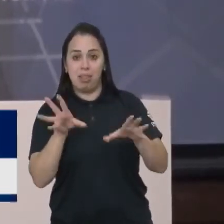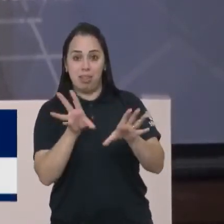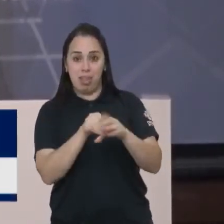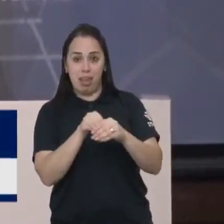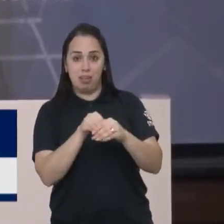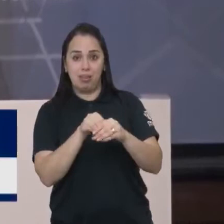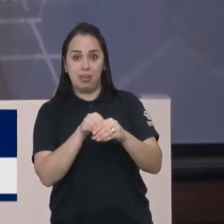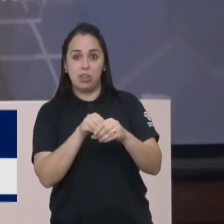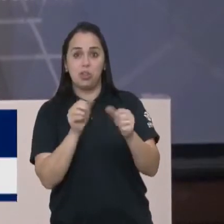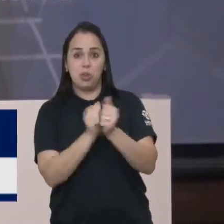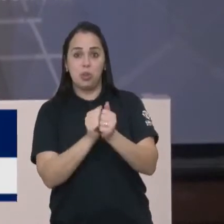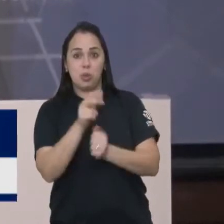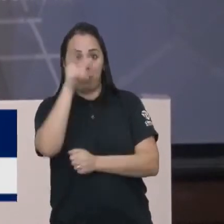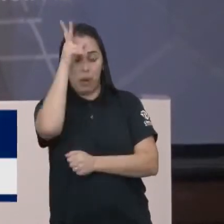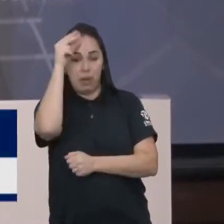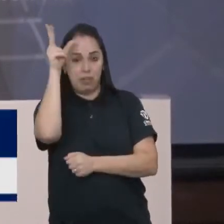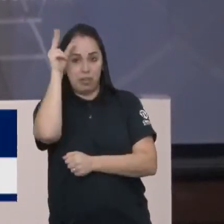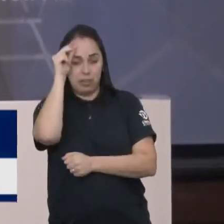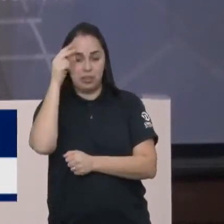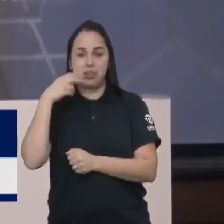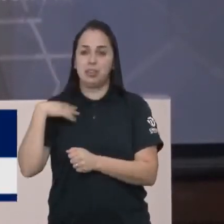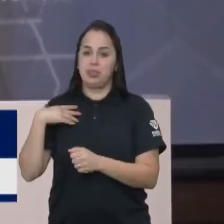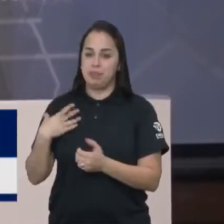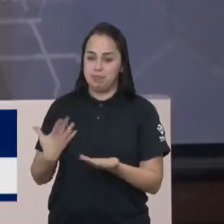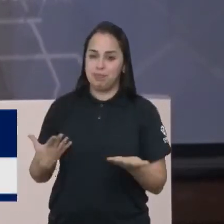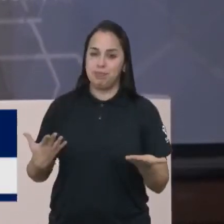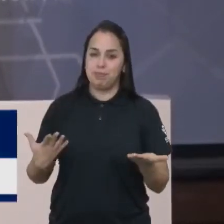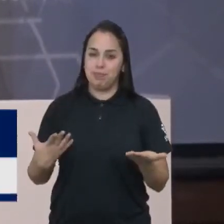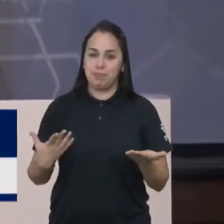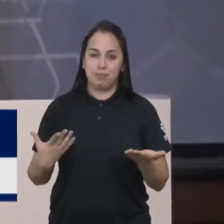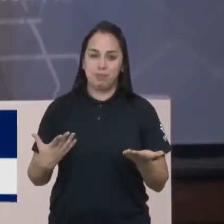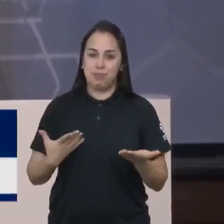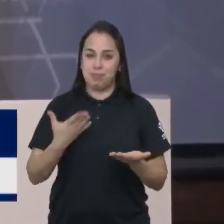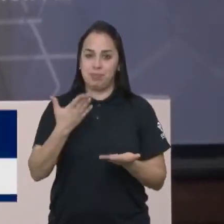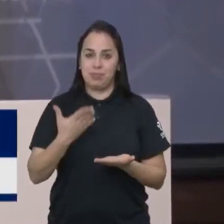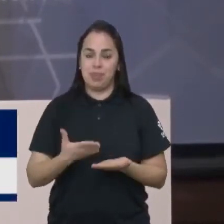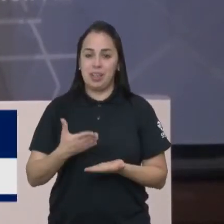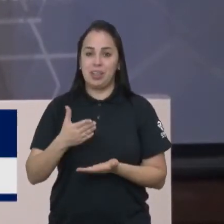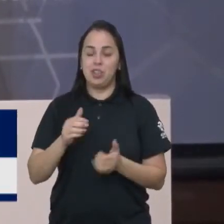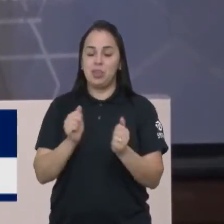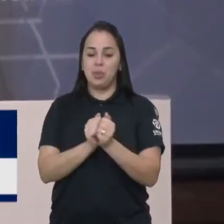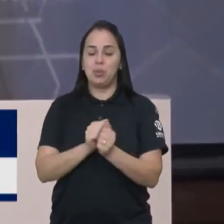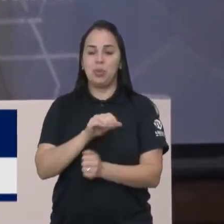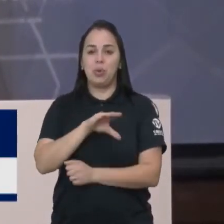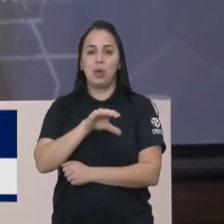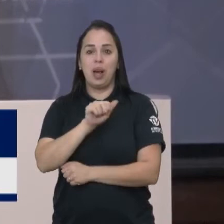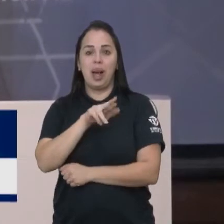a honra de integrar com a figura ímpar do Dr. Carlos Santana.